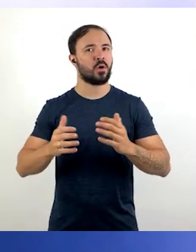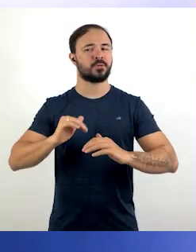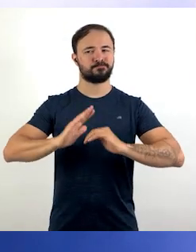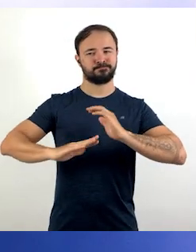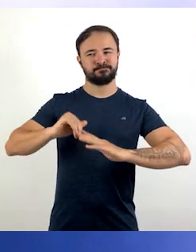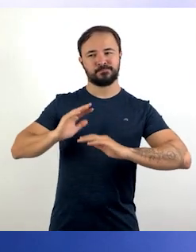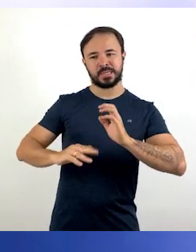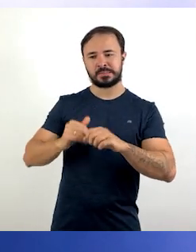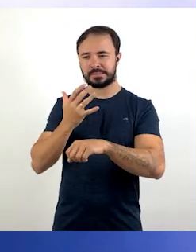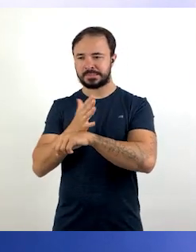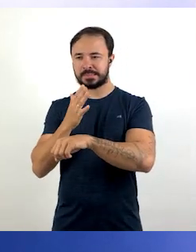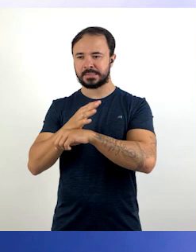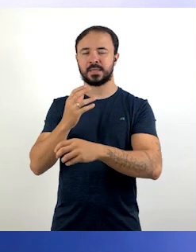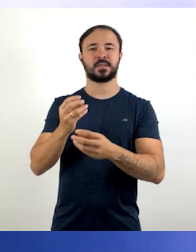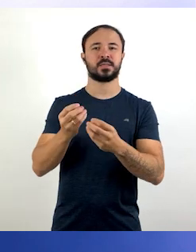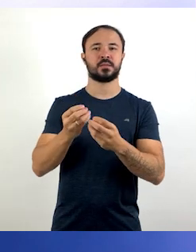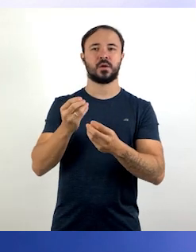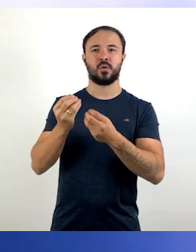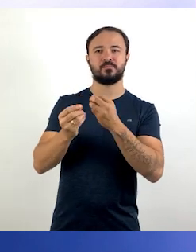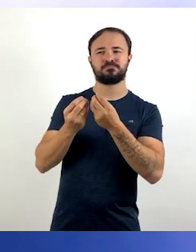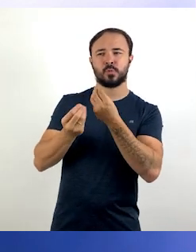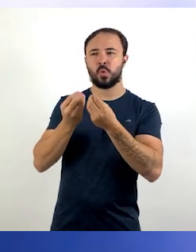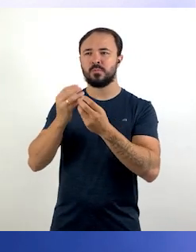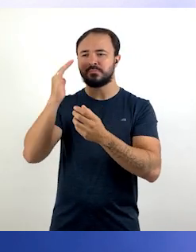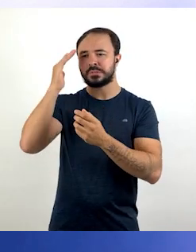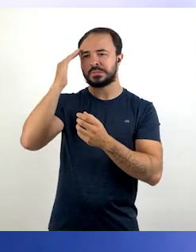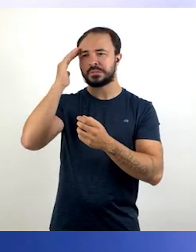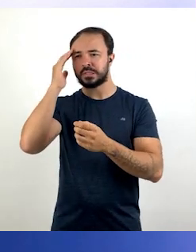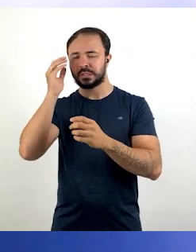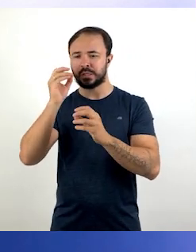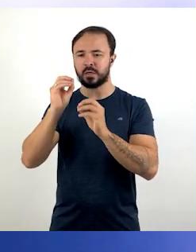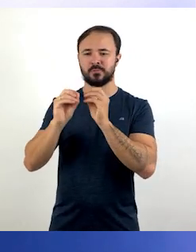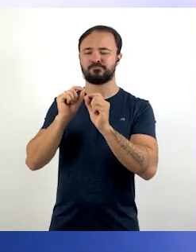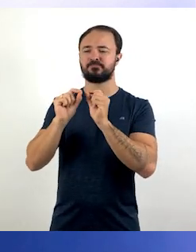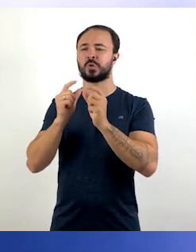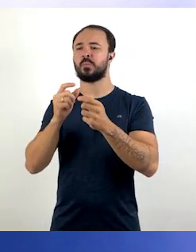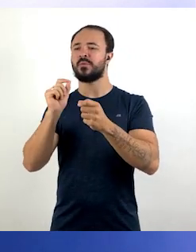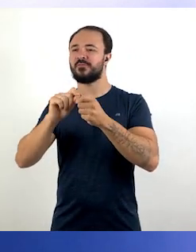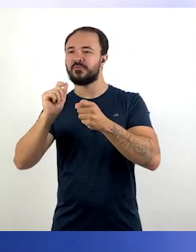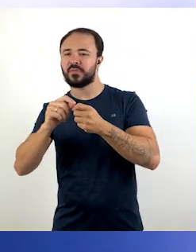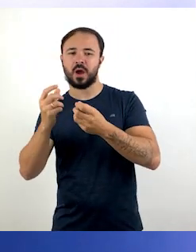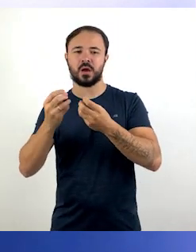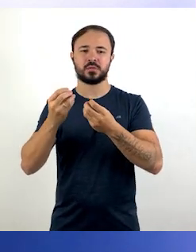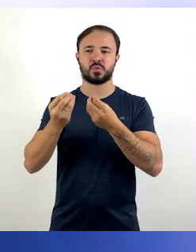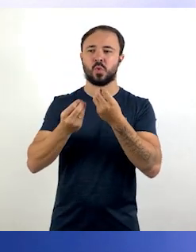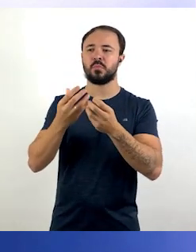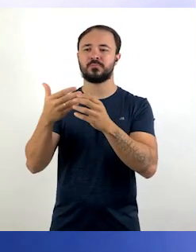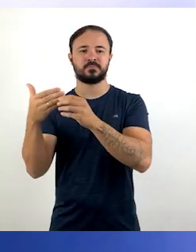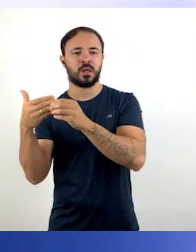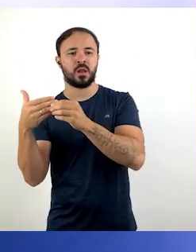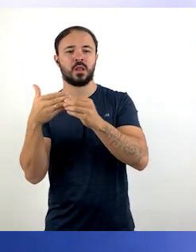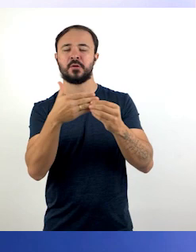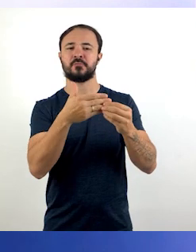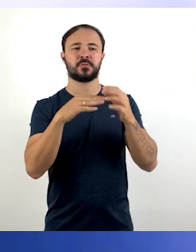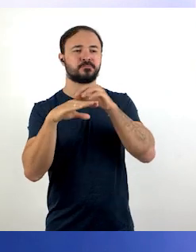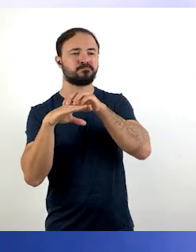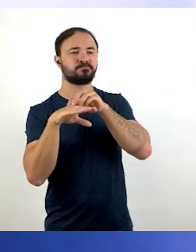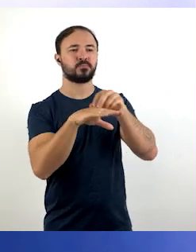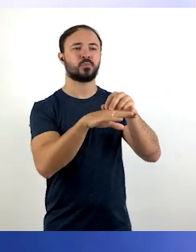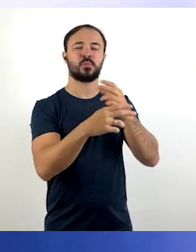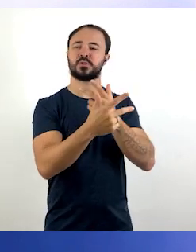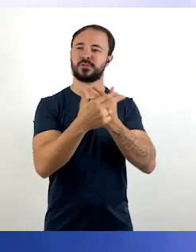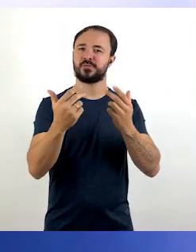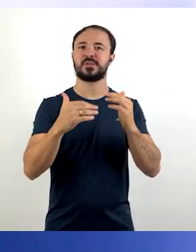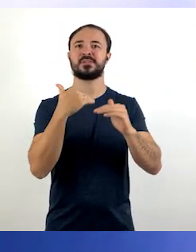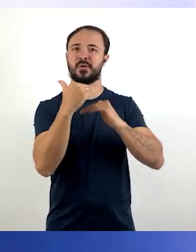prática, pensada para que a gente possa entender na prática como que motores a vapor, os transportes evoluíram